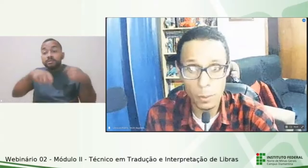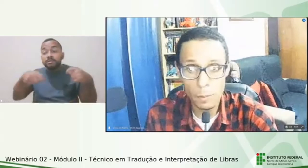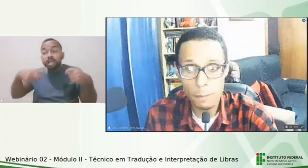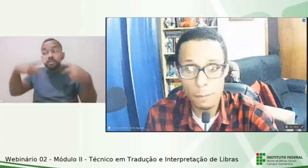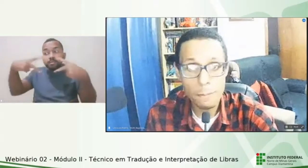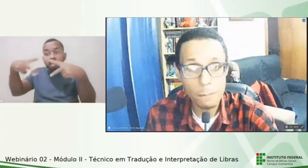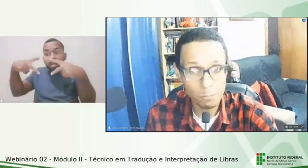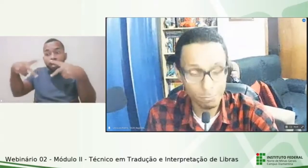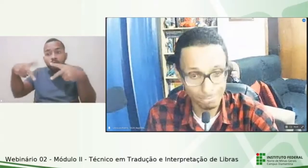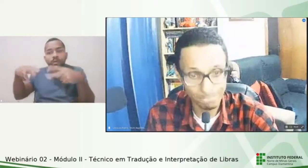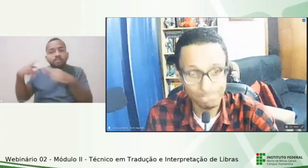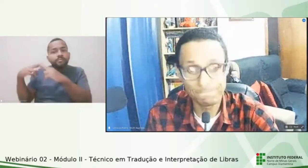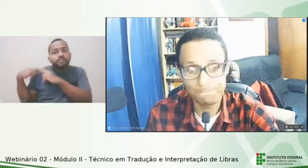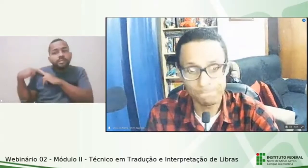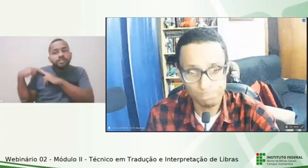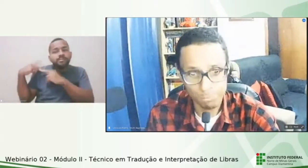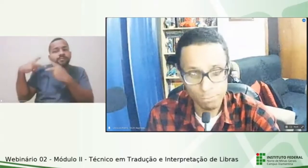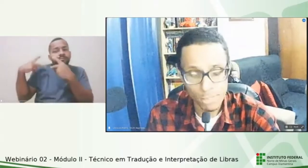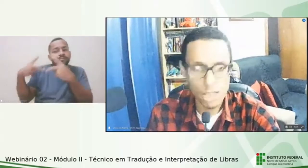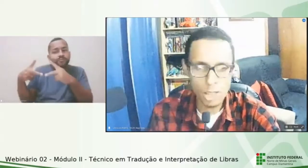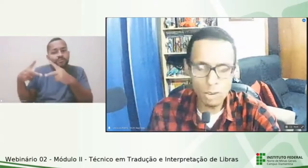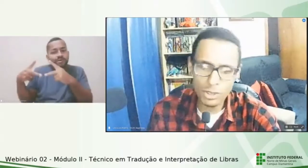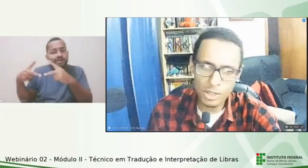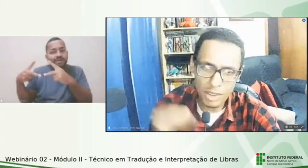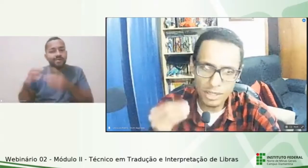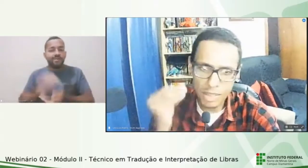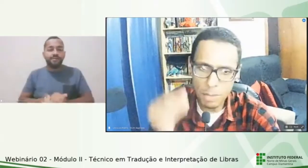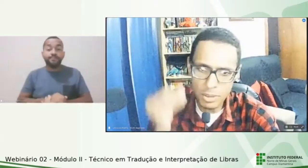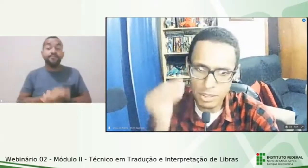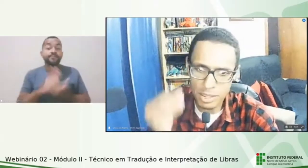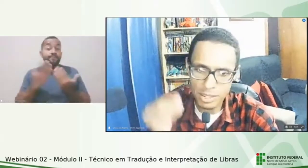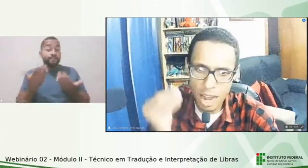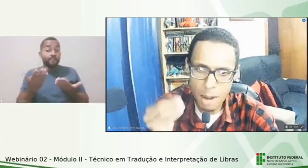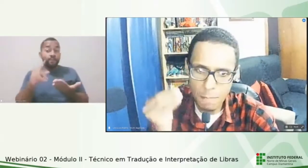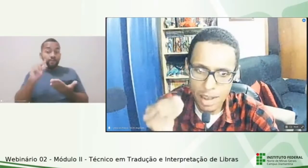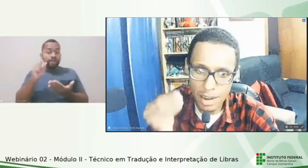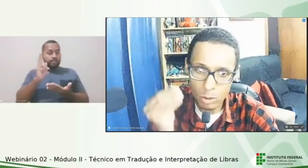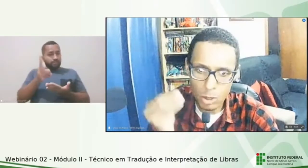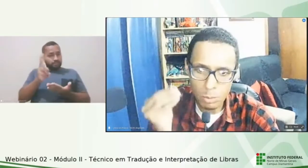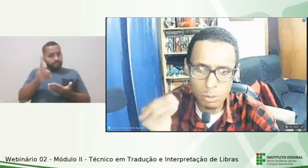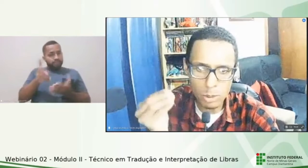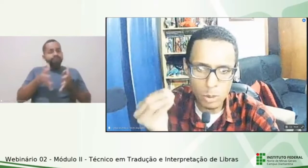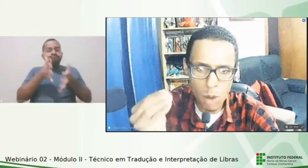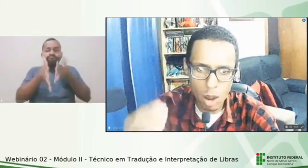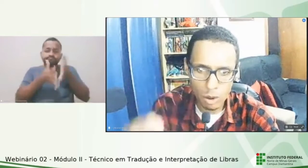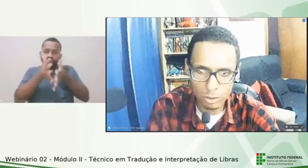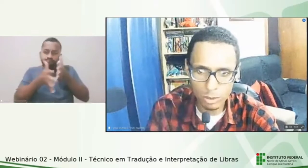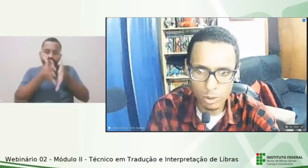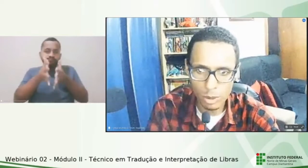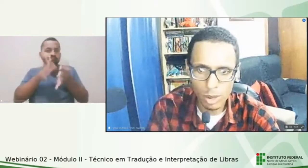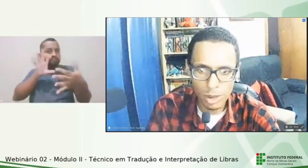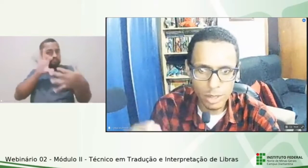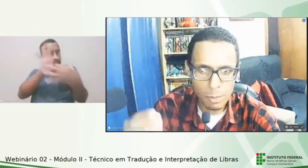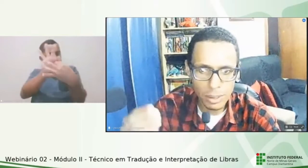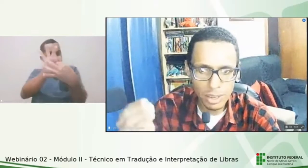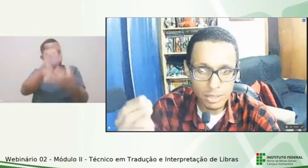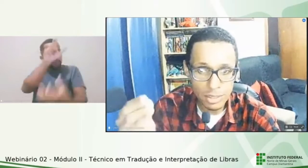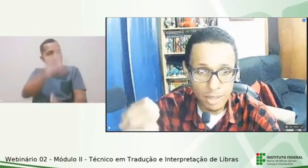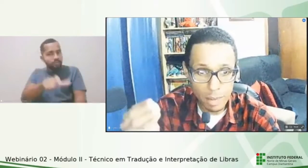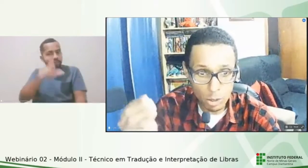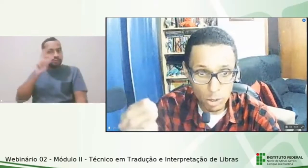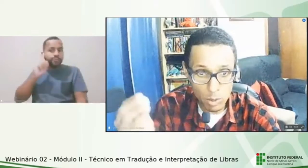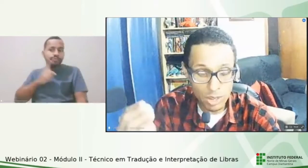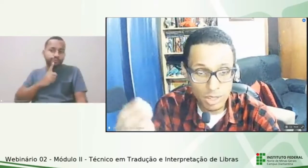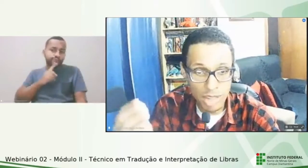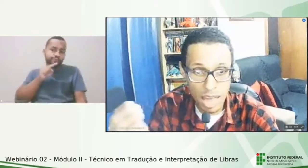errou? Então, você vai sempre sinalizar para o seu público-alvo. Independente se